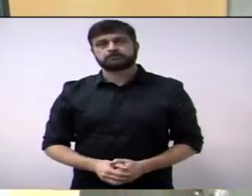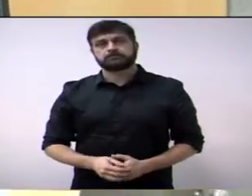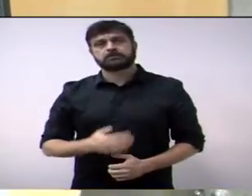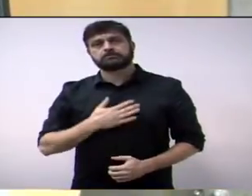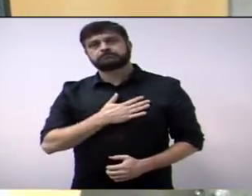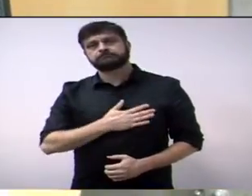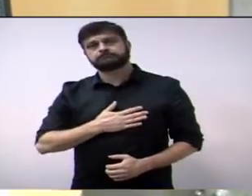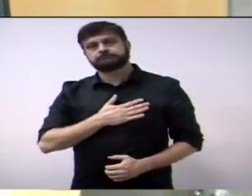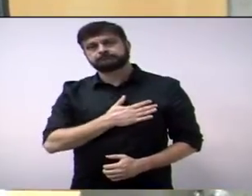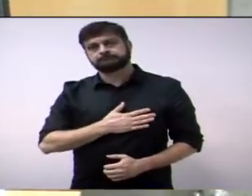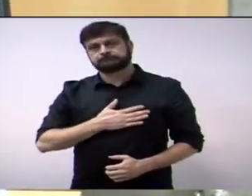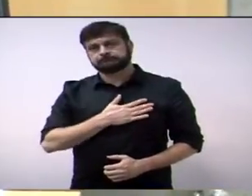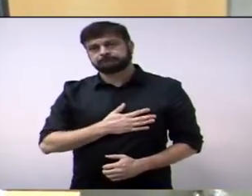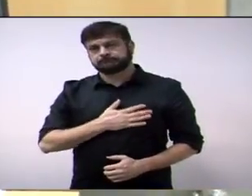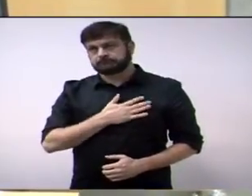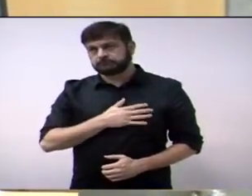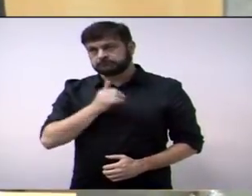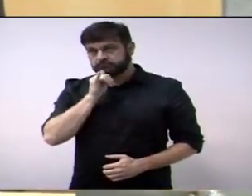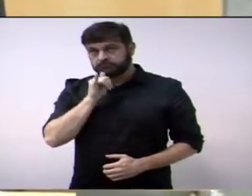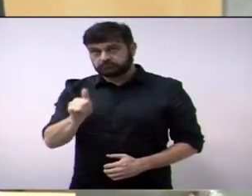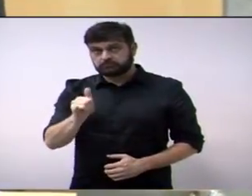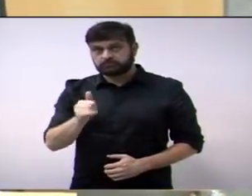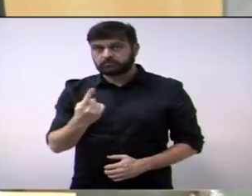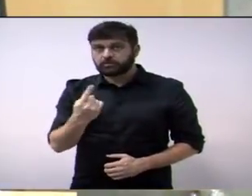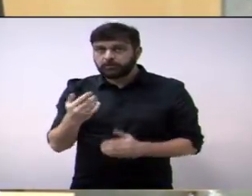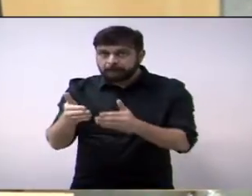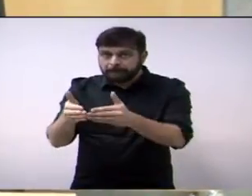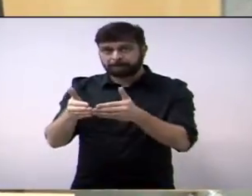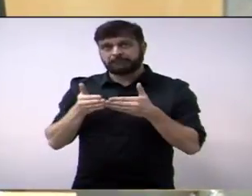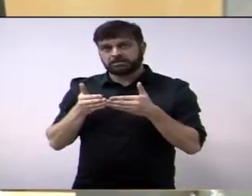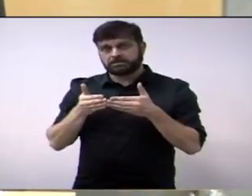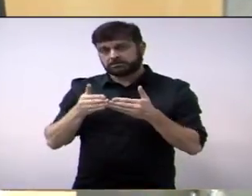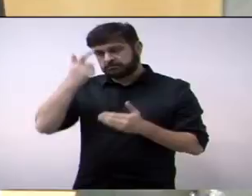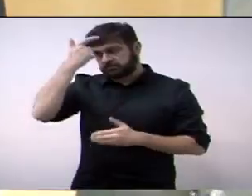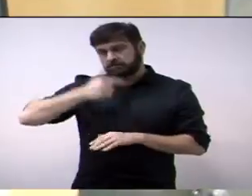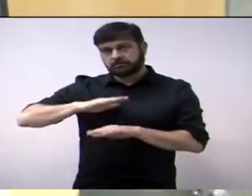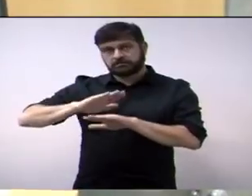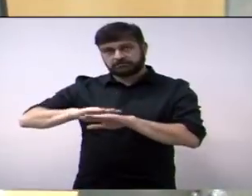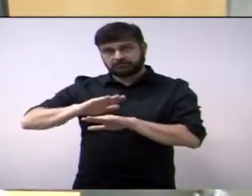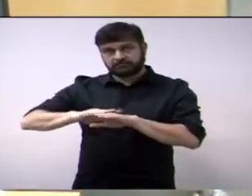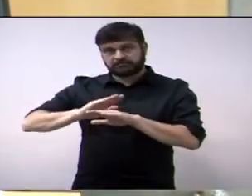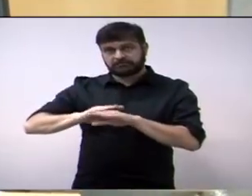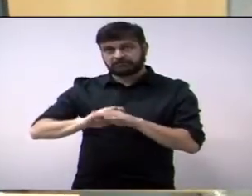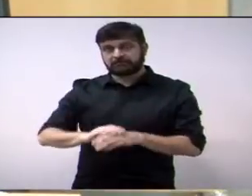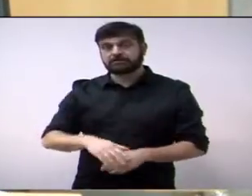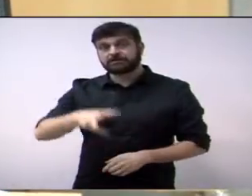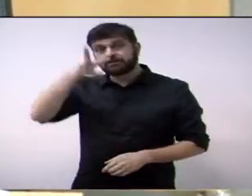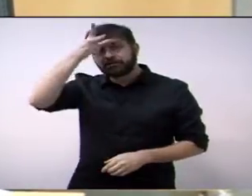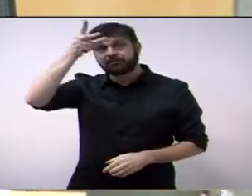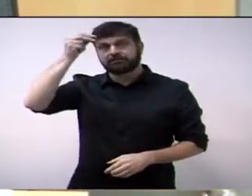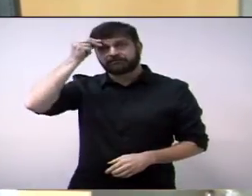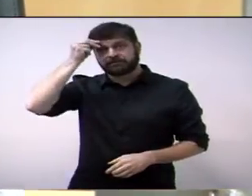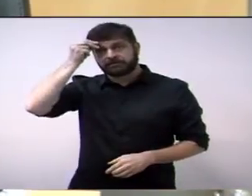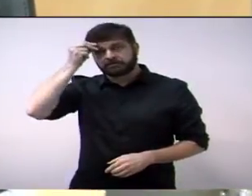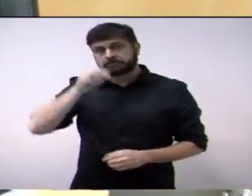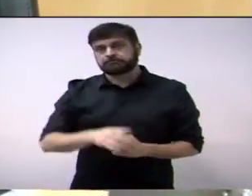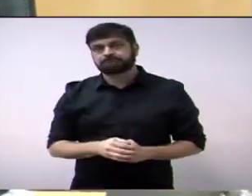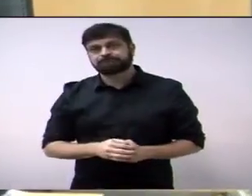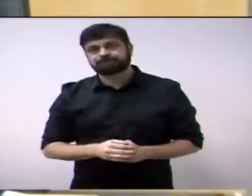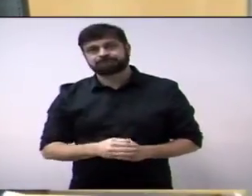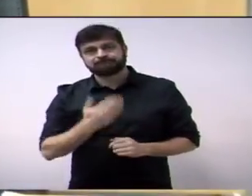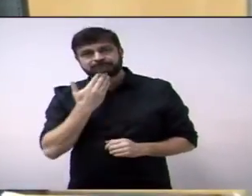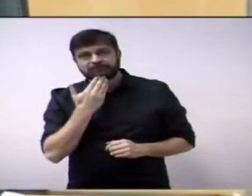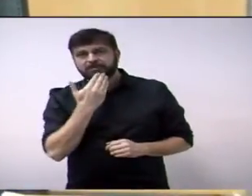Gostaria de deixar registrado aqui, senhor presidente, um pedido que eu fiz ao gabinete do prefeito. É um